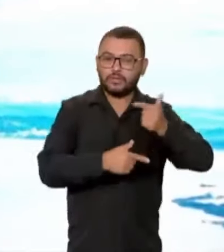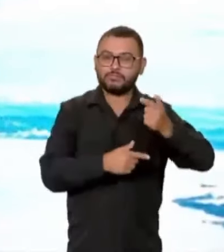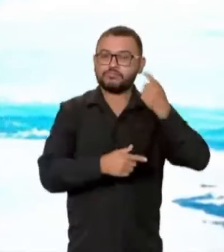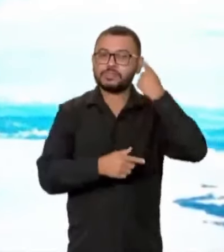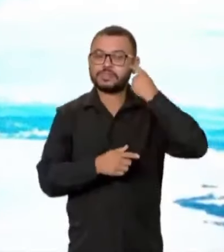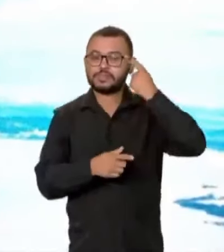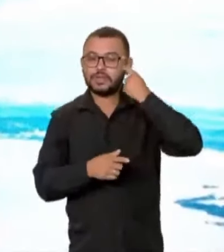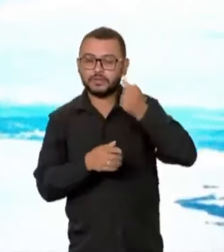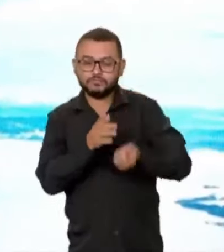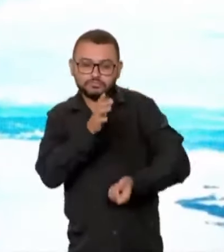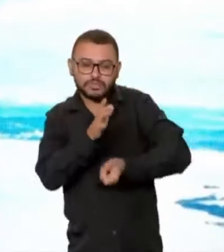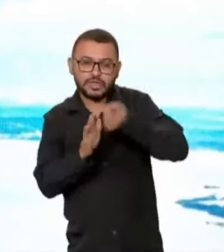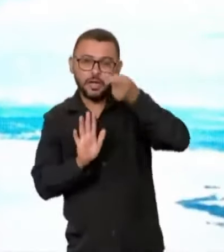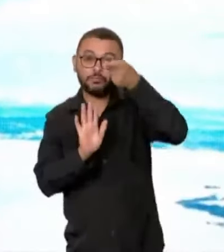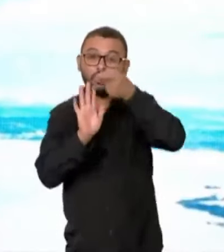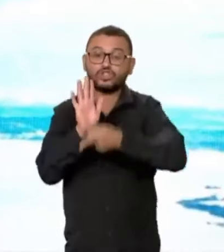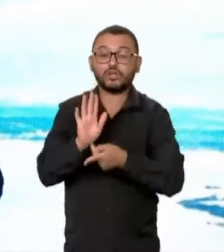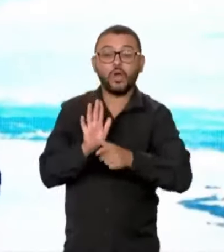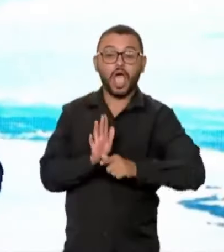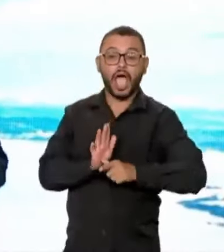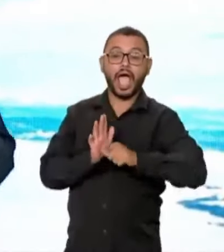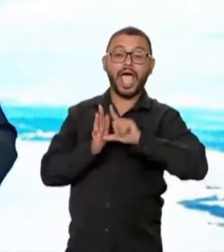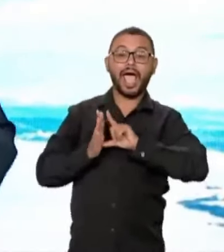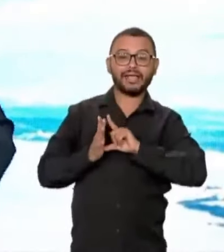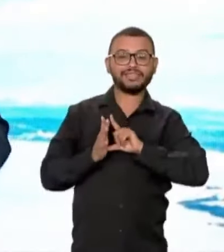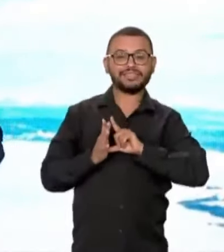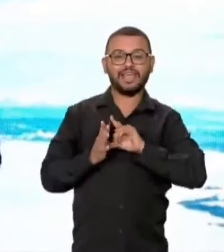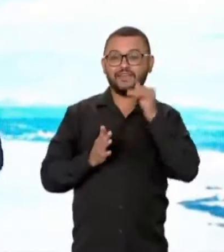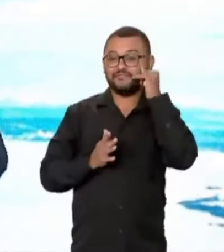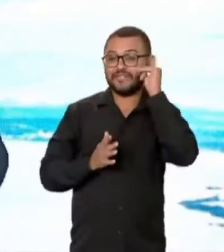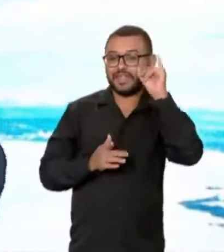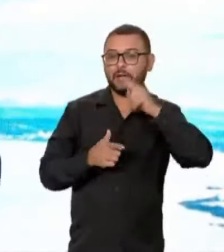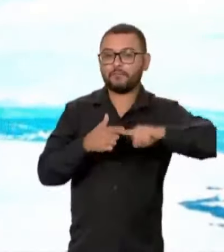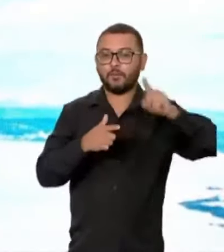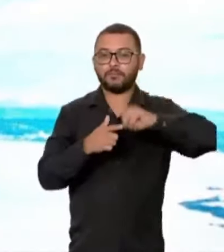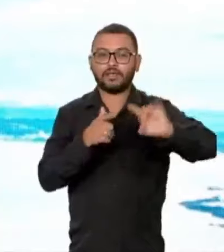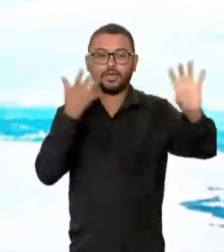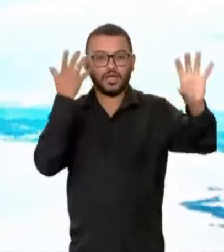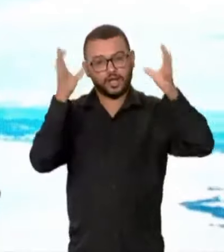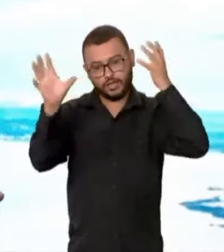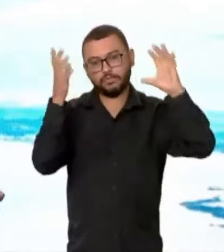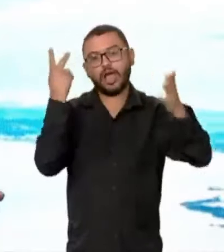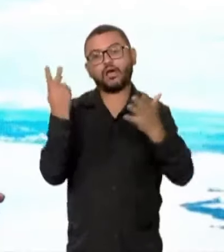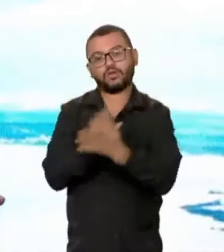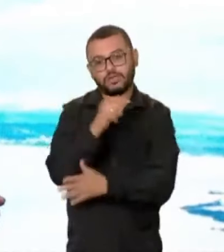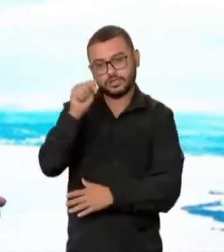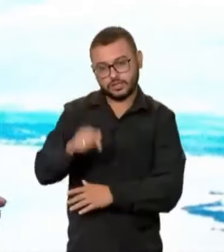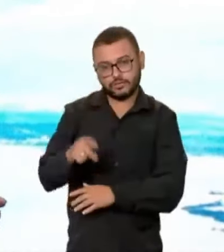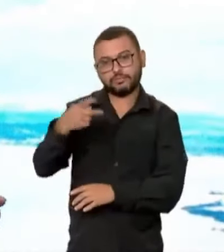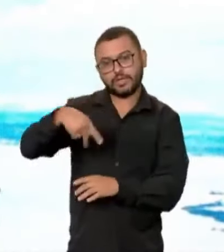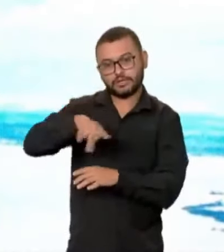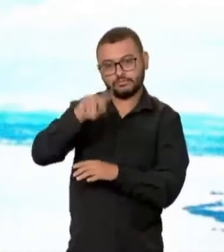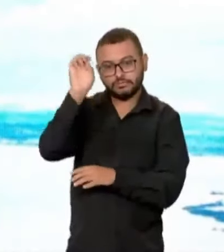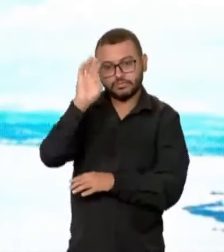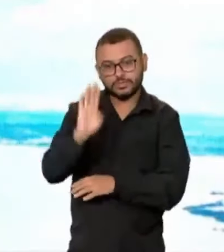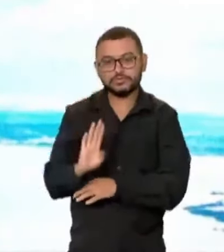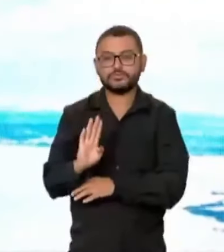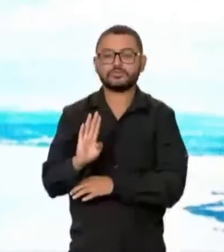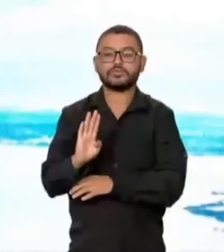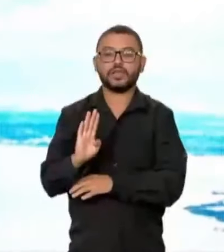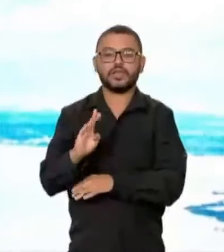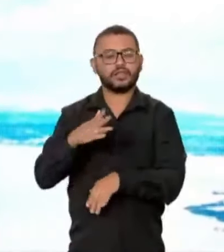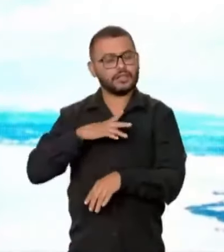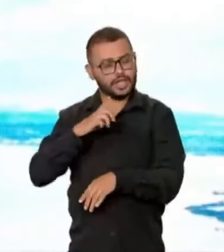plano antecipado para que a gente tente evitar que as coisas aconteçam nesse país. Nós